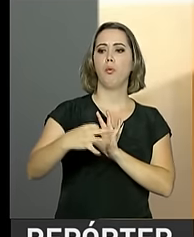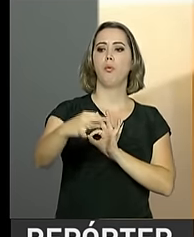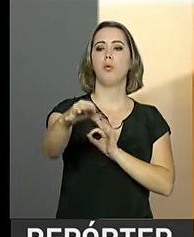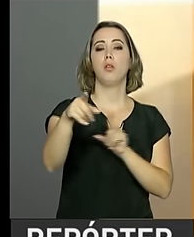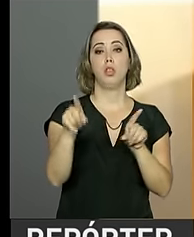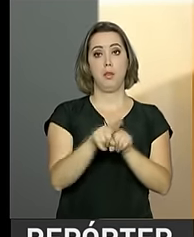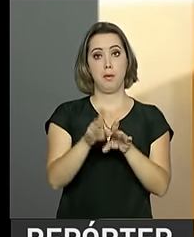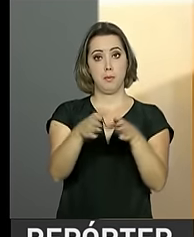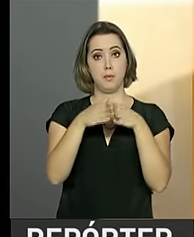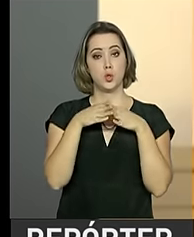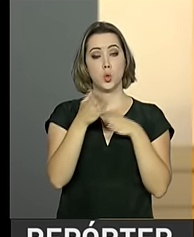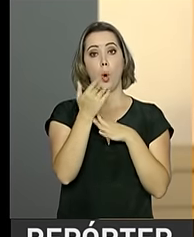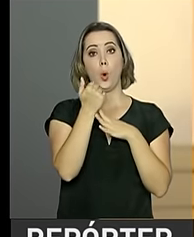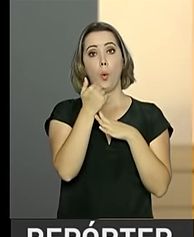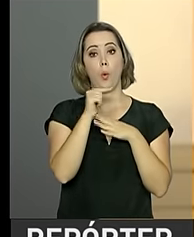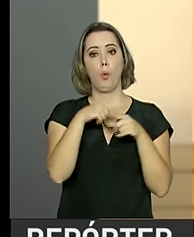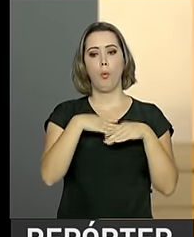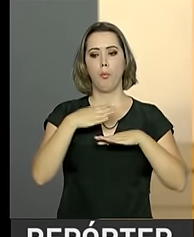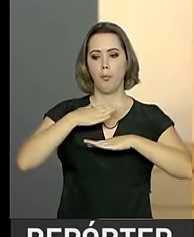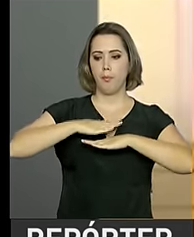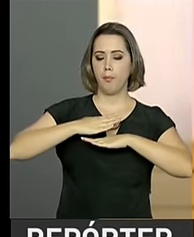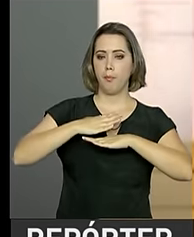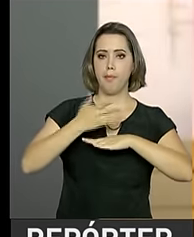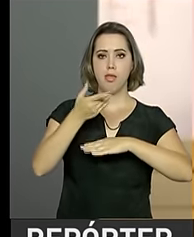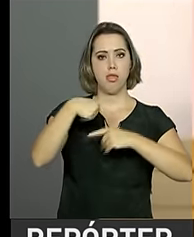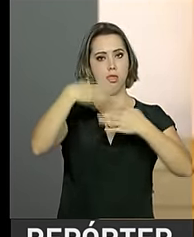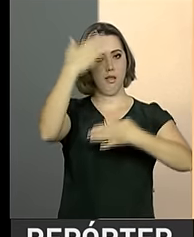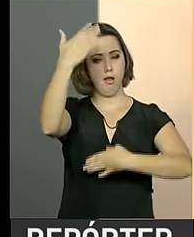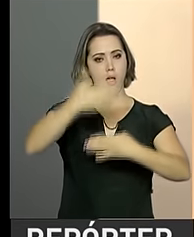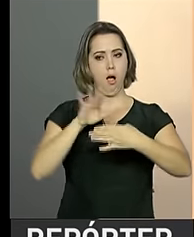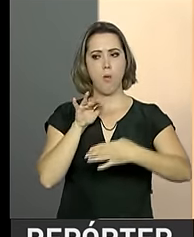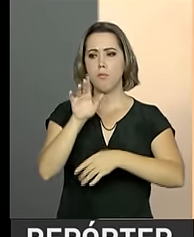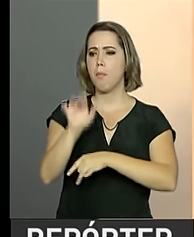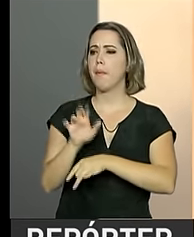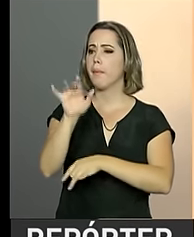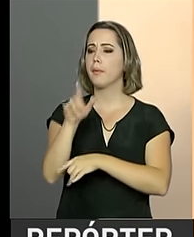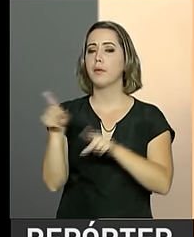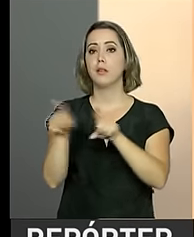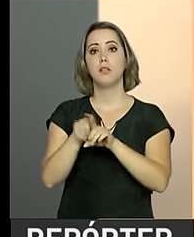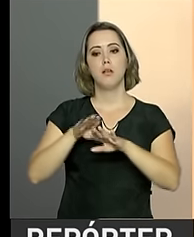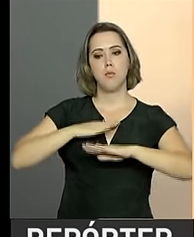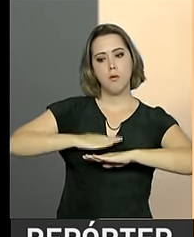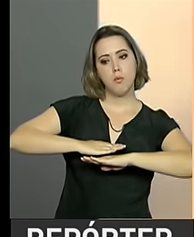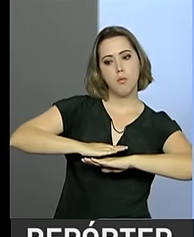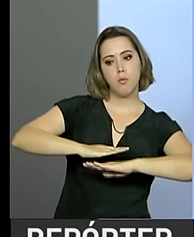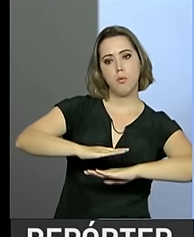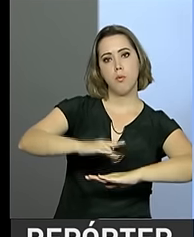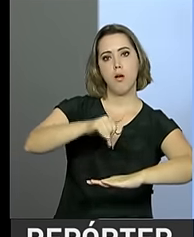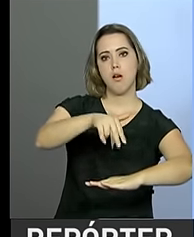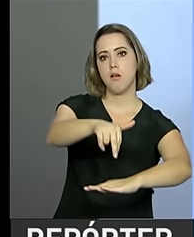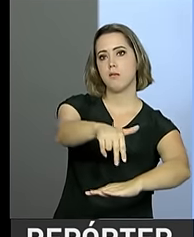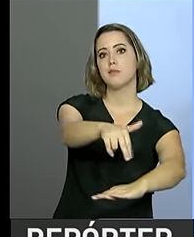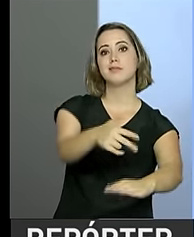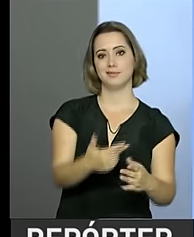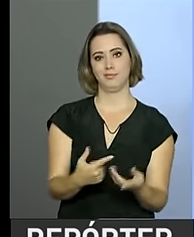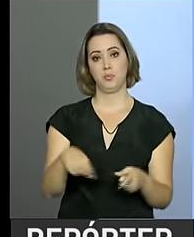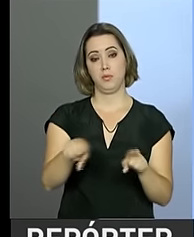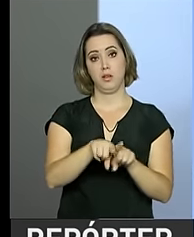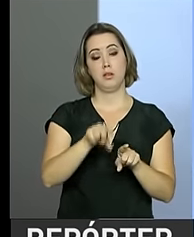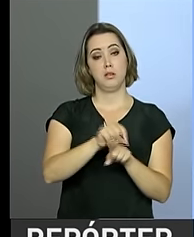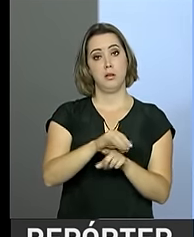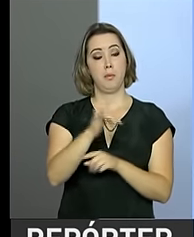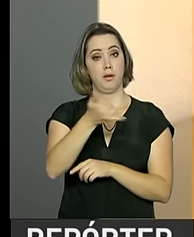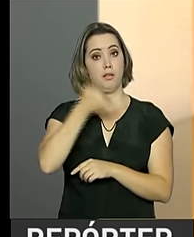a uma máquina e andar em esteiras que encurtam o caminho sem falar das chamadas por vídeo a internet